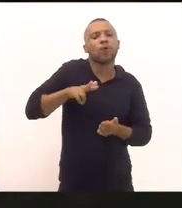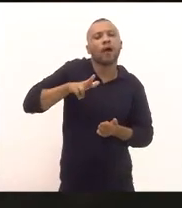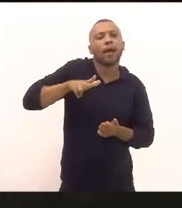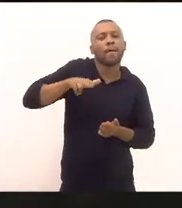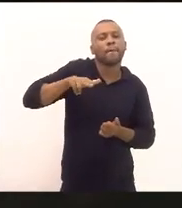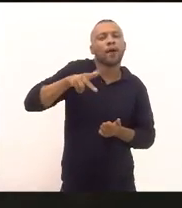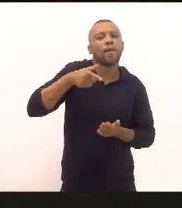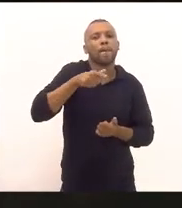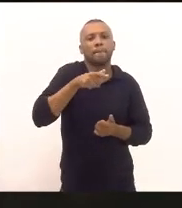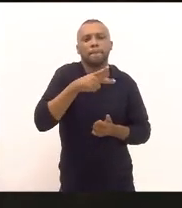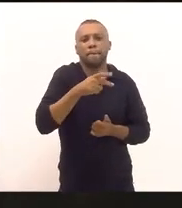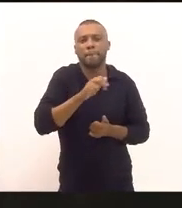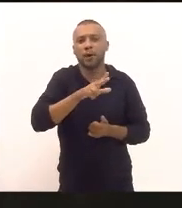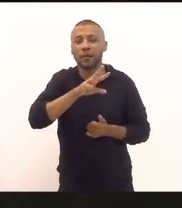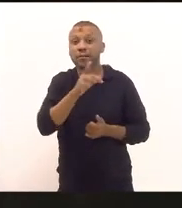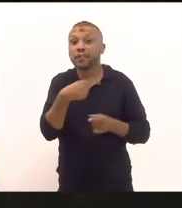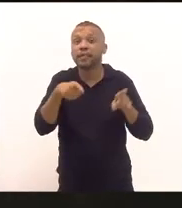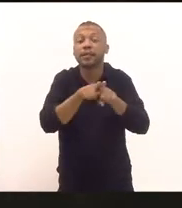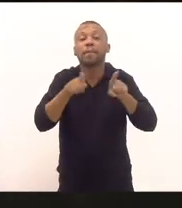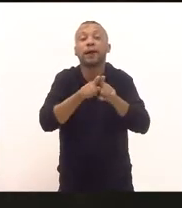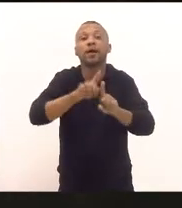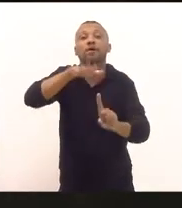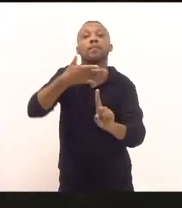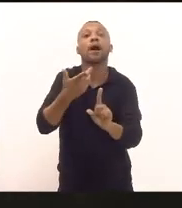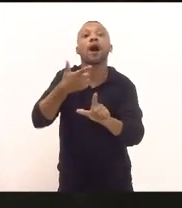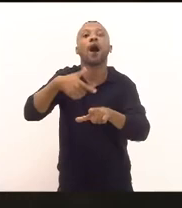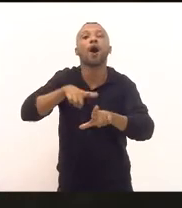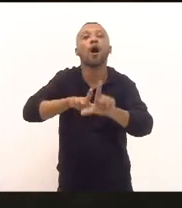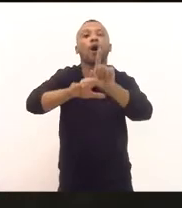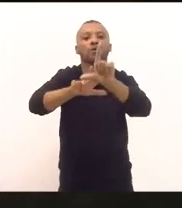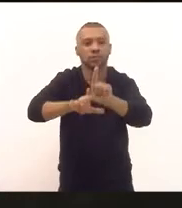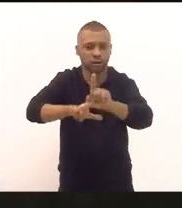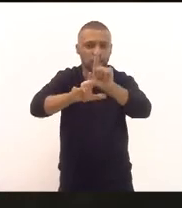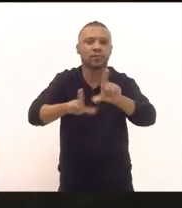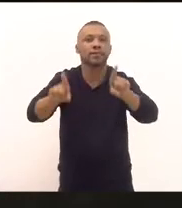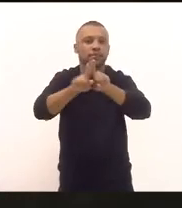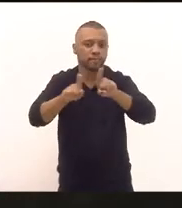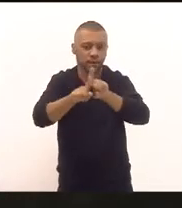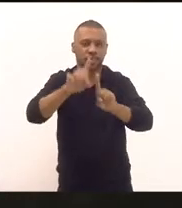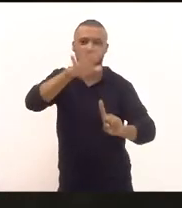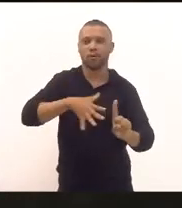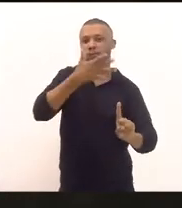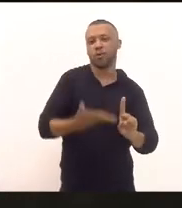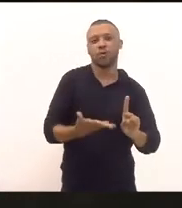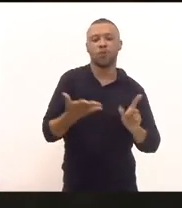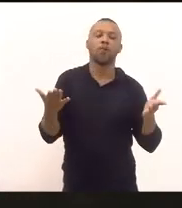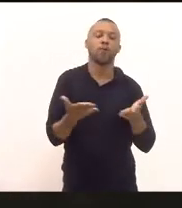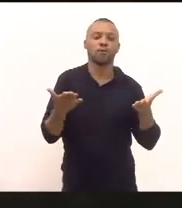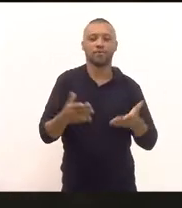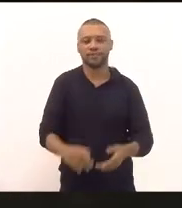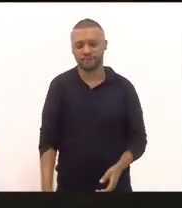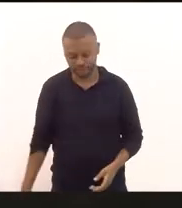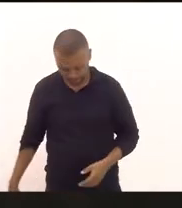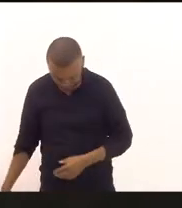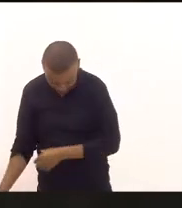e sem ela Choça também que Oxossi também está sendo homenageado neste dia